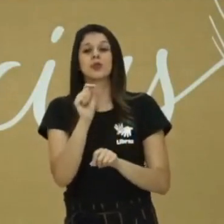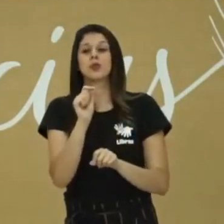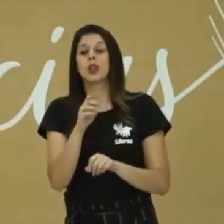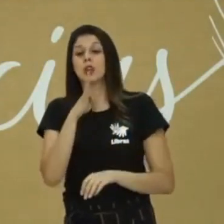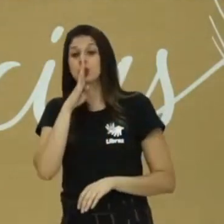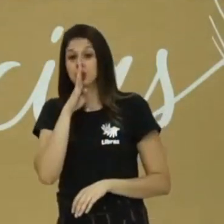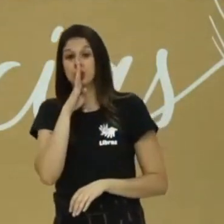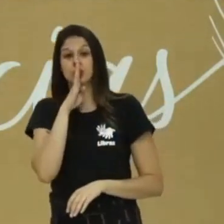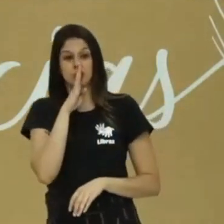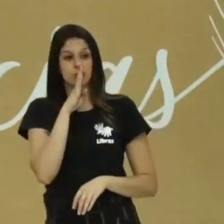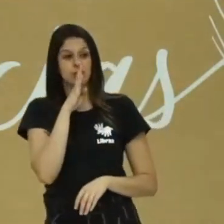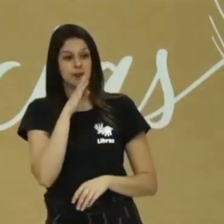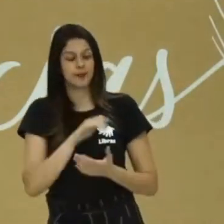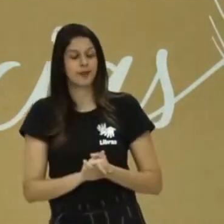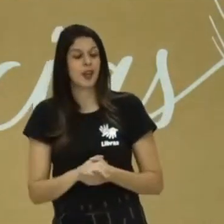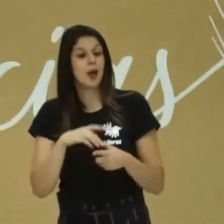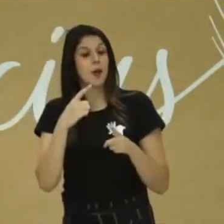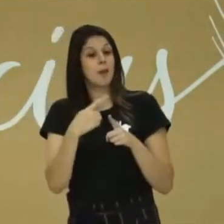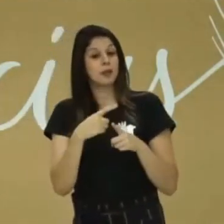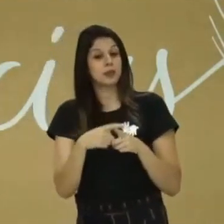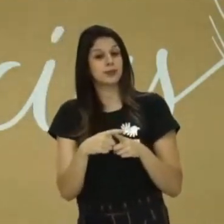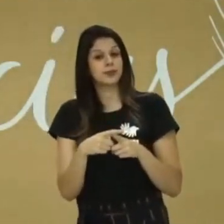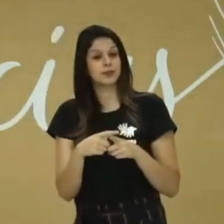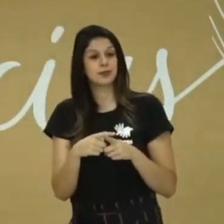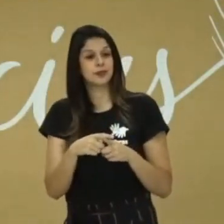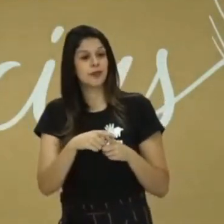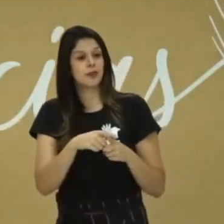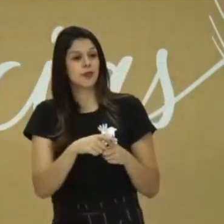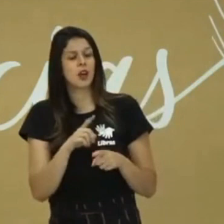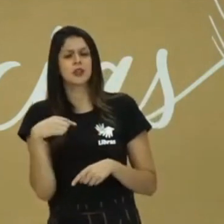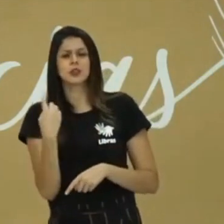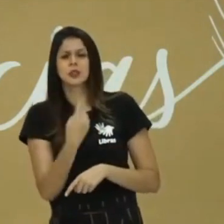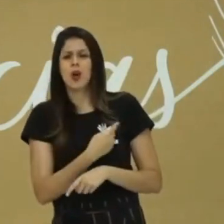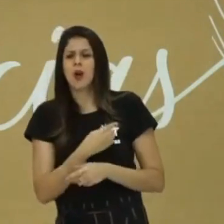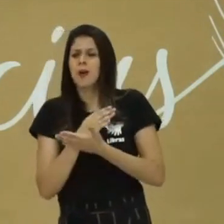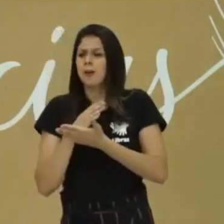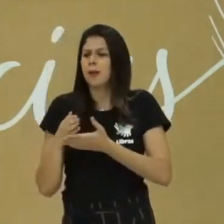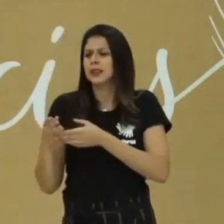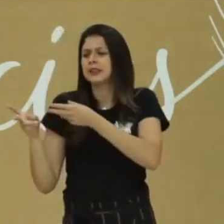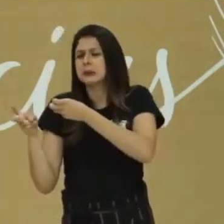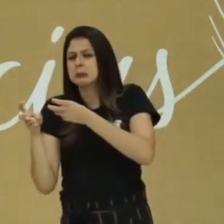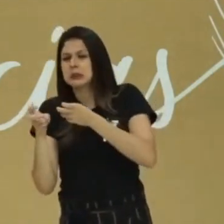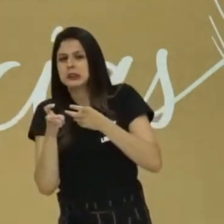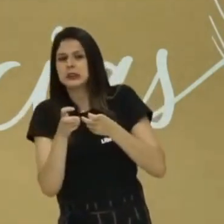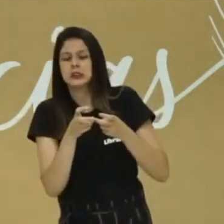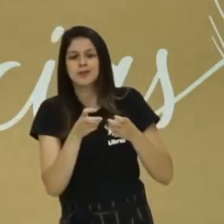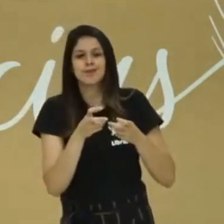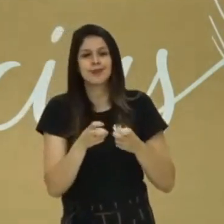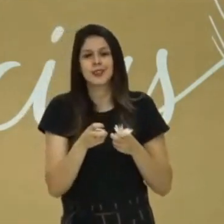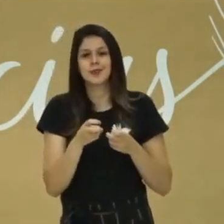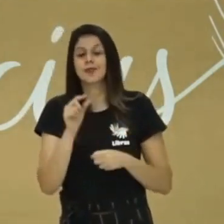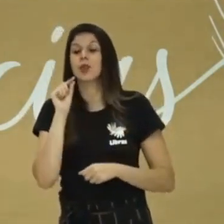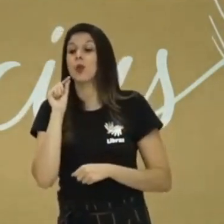nos nossos dias e esse mundo e o que nós percebemos nesse momento é a